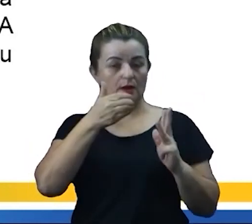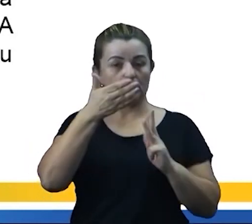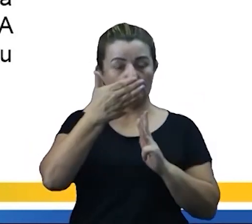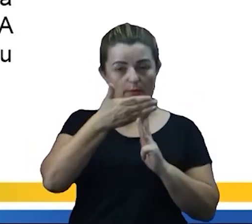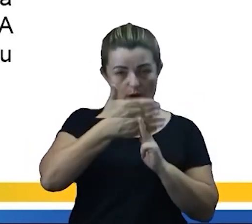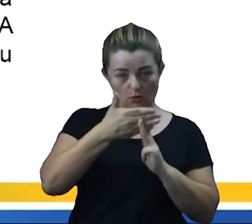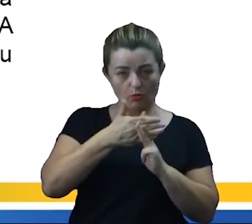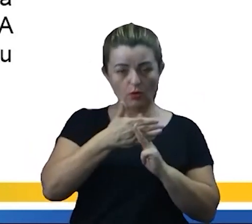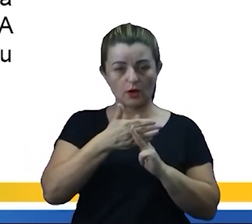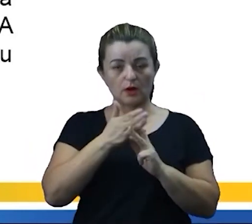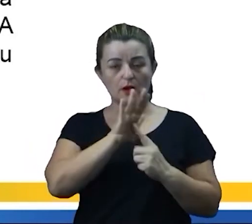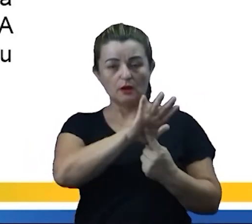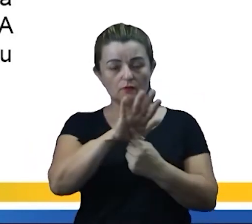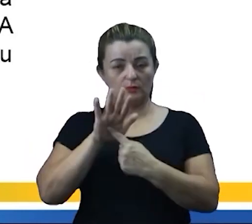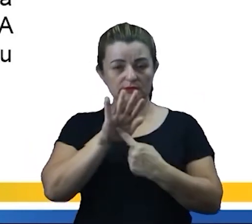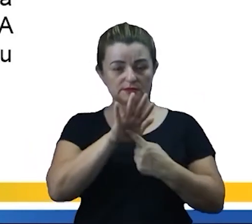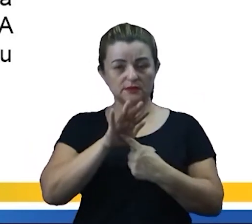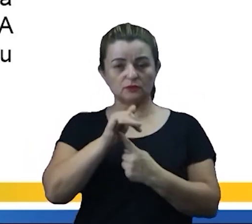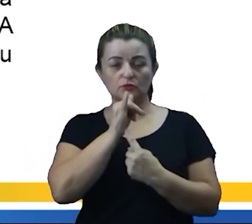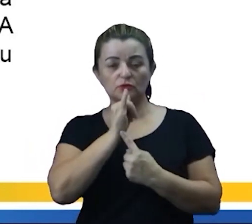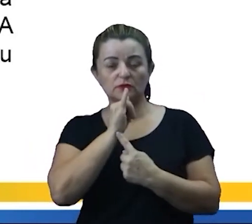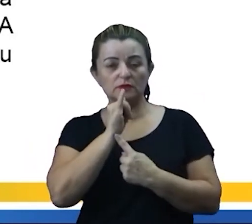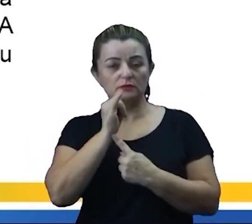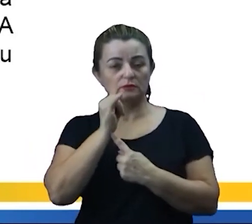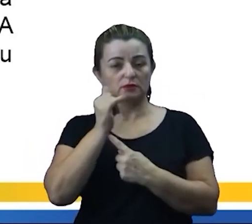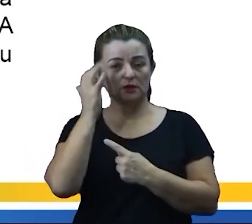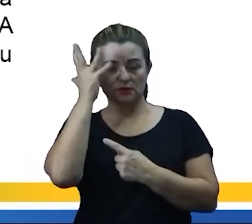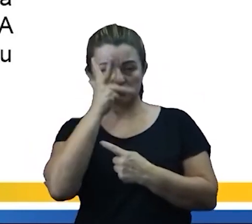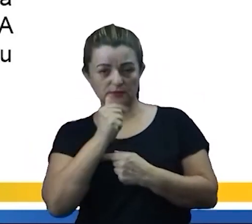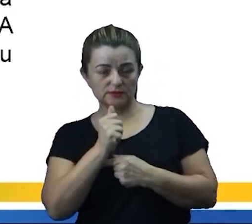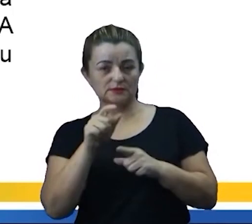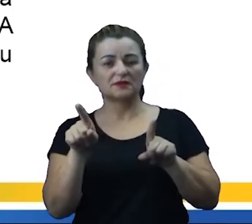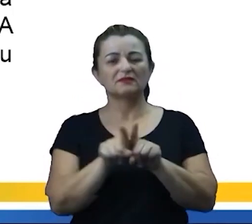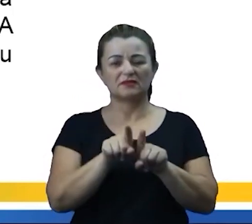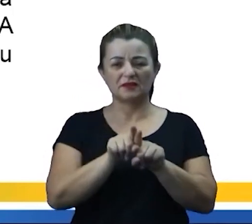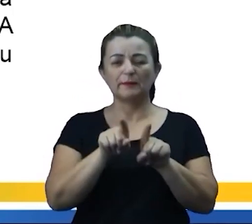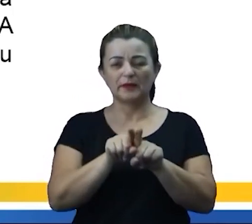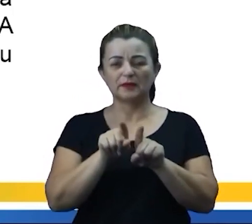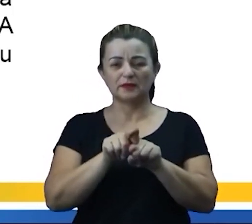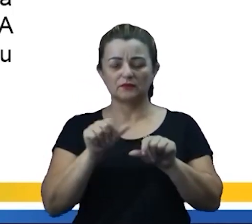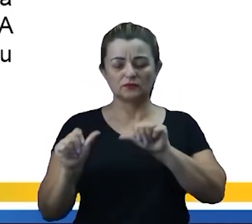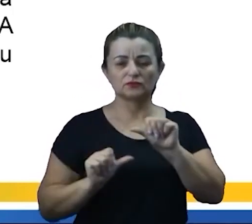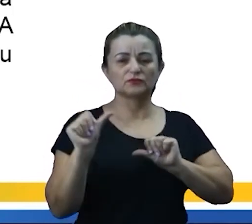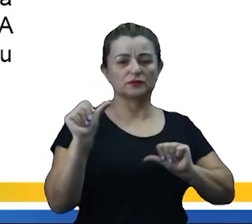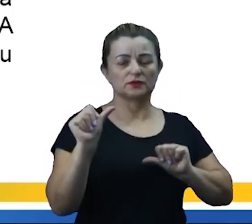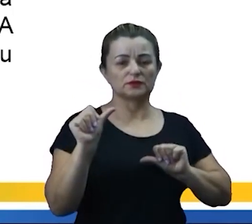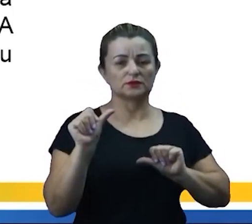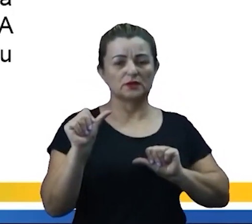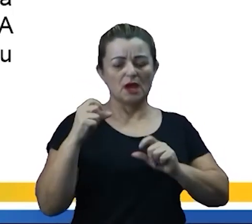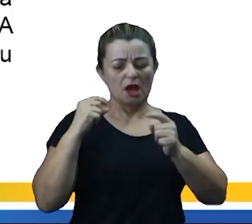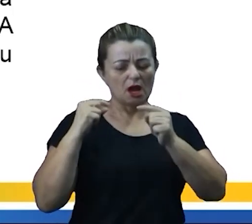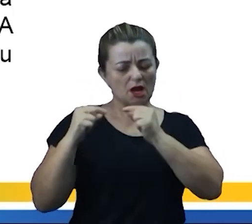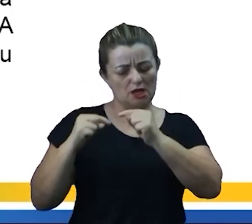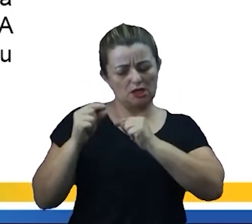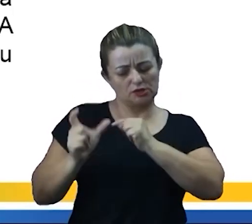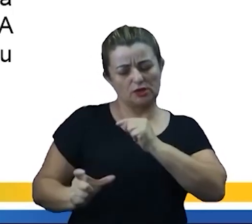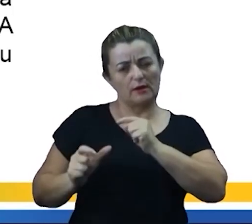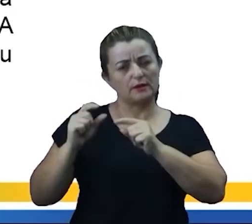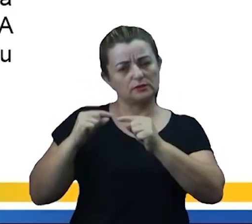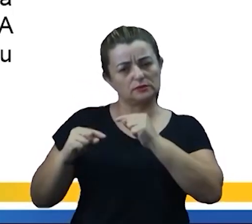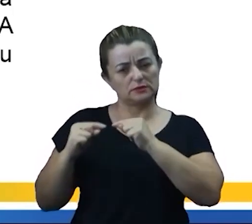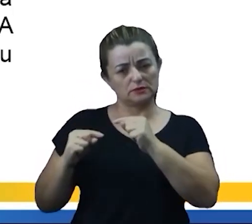exemplo de beleza, paradoxalmente ela tornou-se alvo também de críticas. Deste modo, salientaram-se